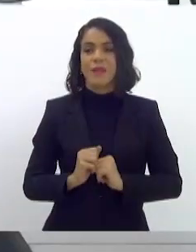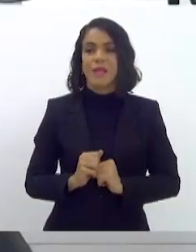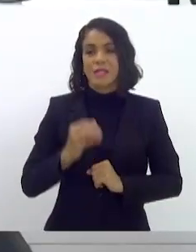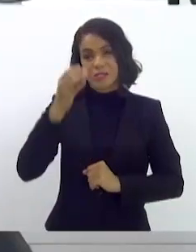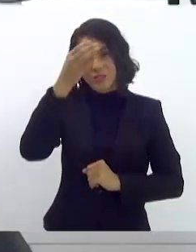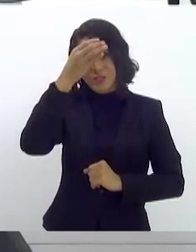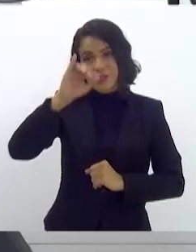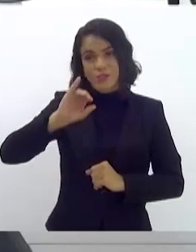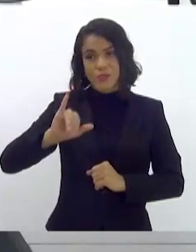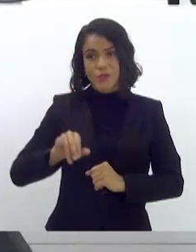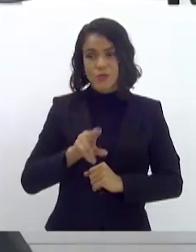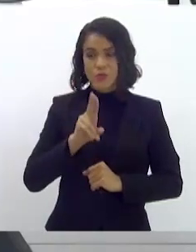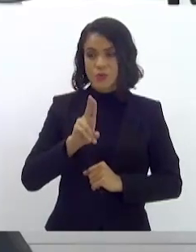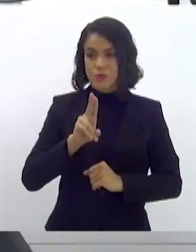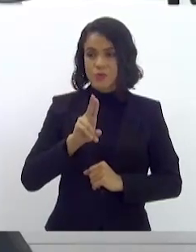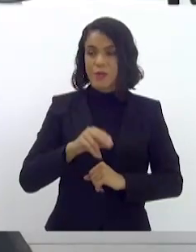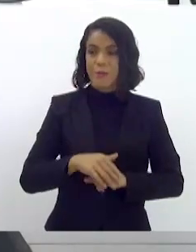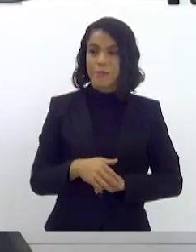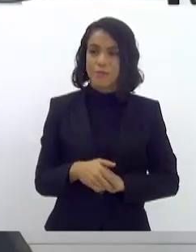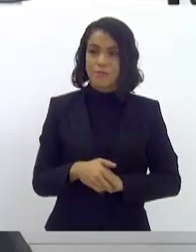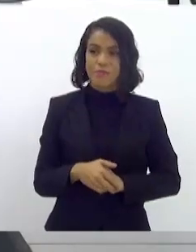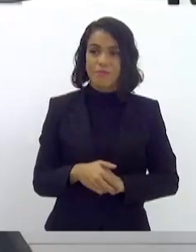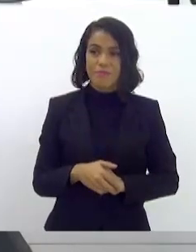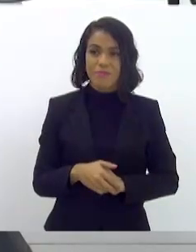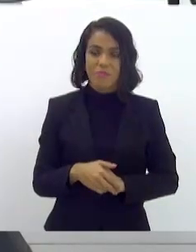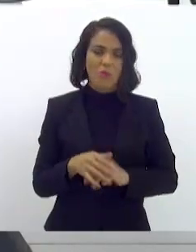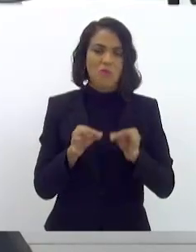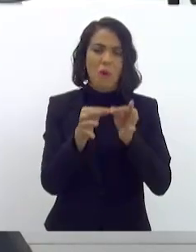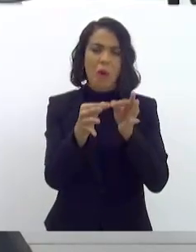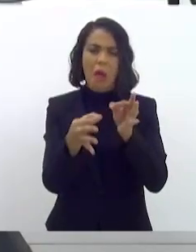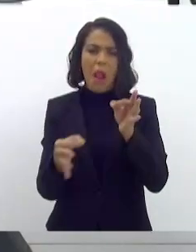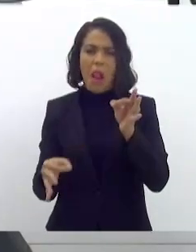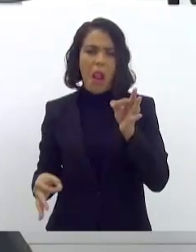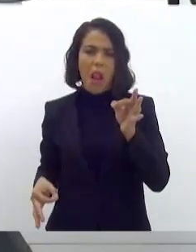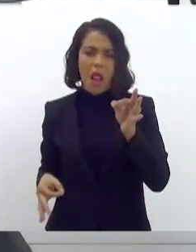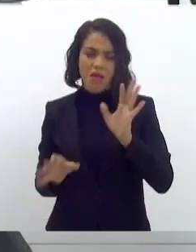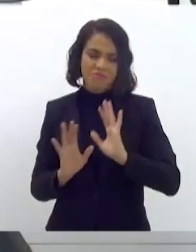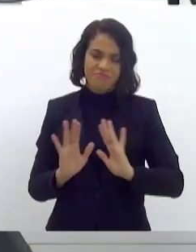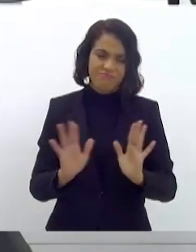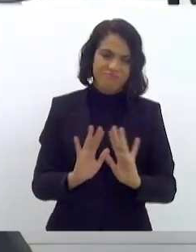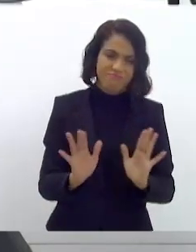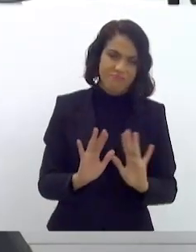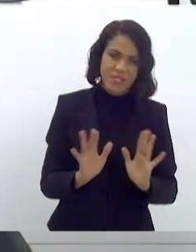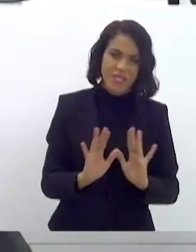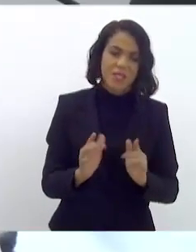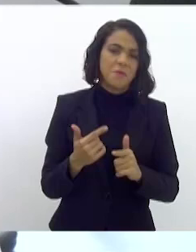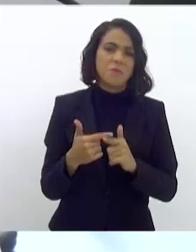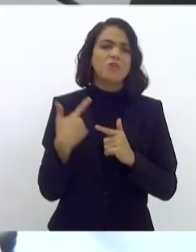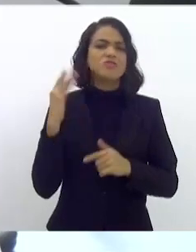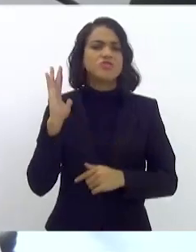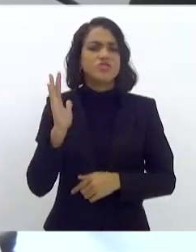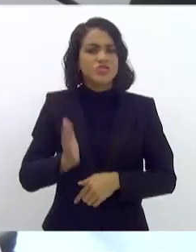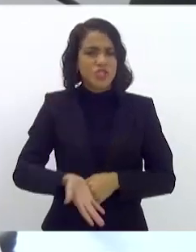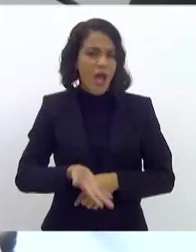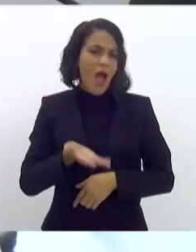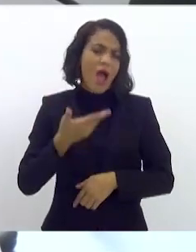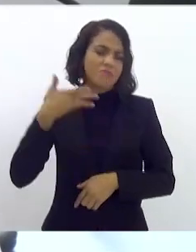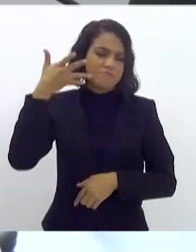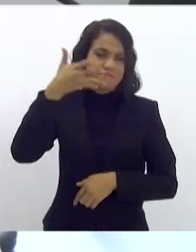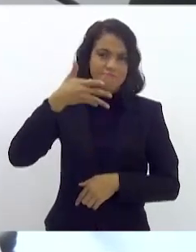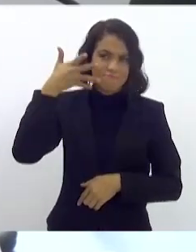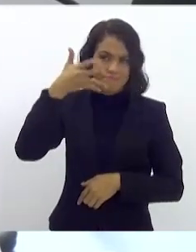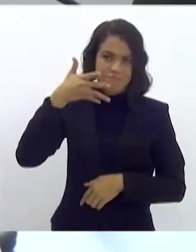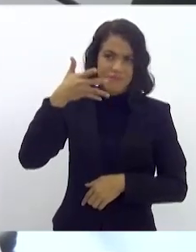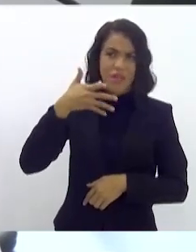Tia Ju. Bem, não vou me alongar mais, até mesmo porque já fiz a explanação. Achei